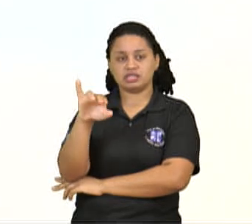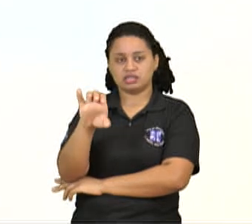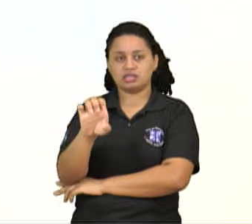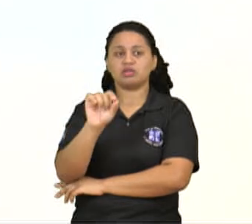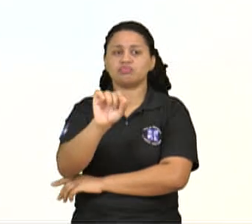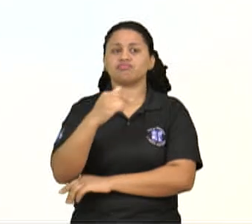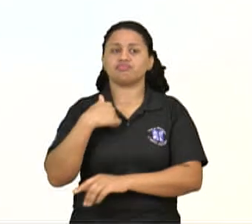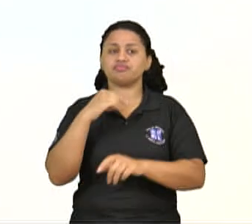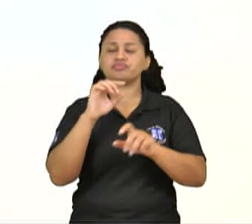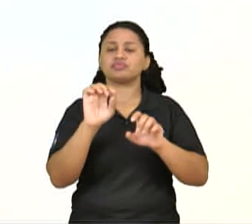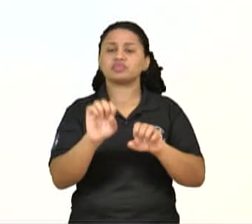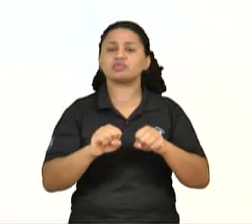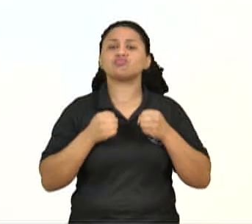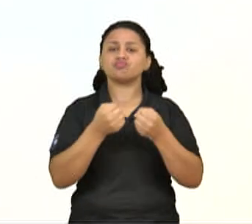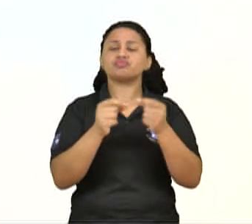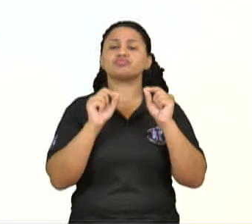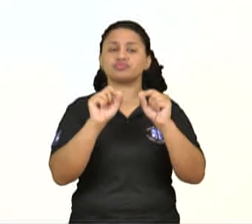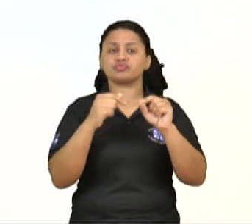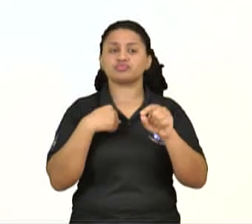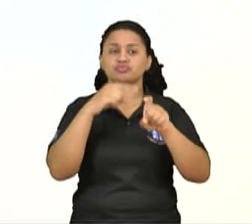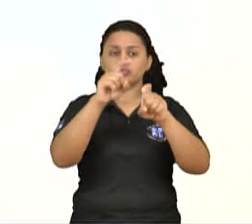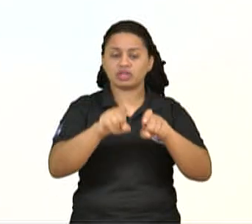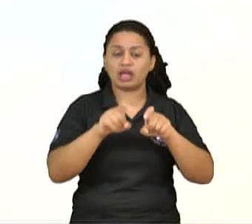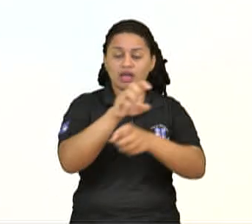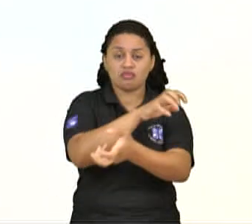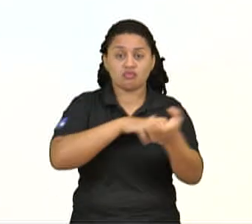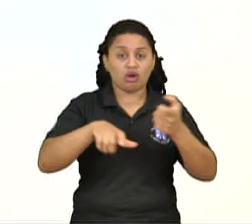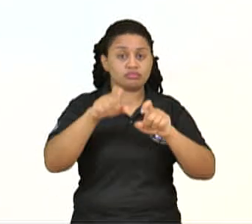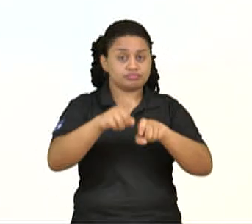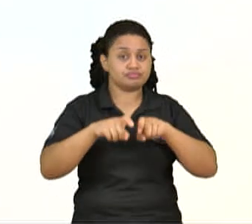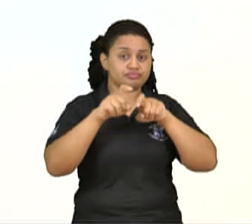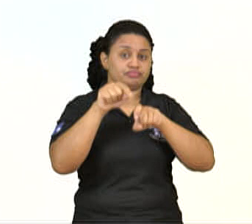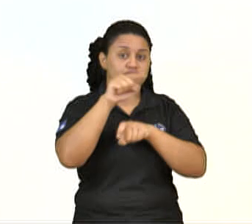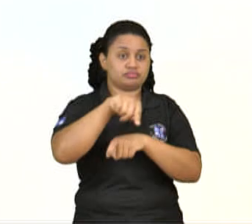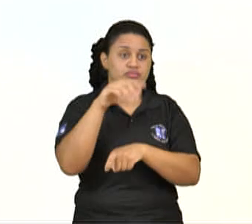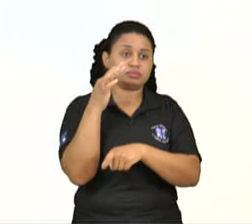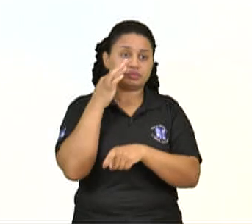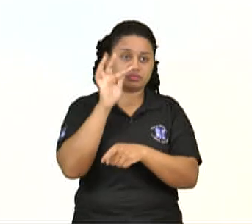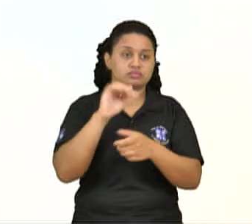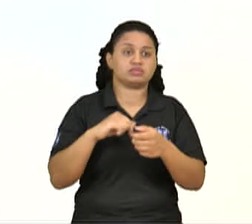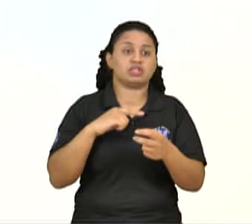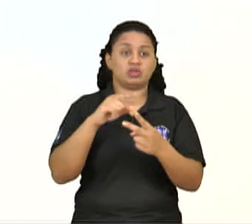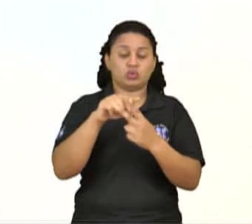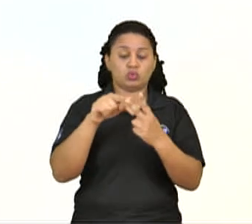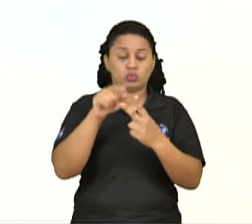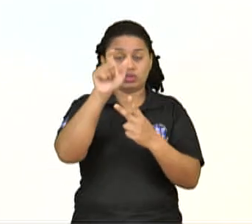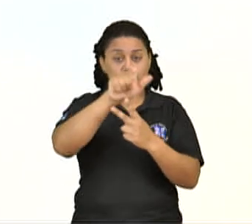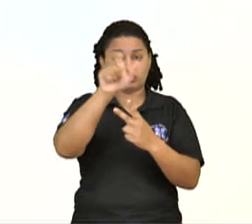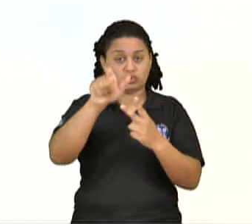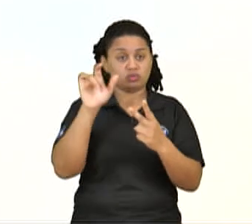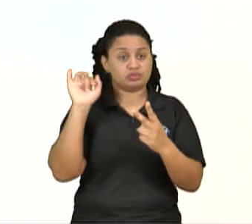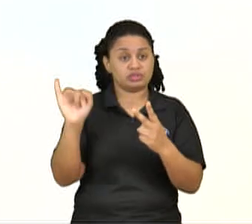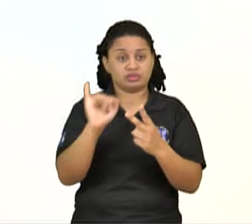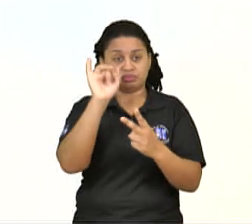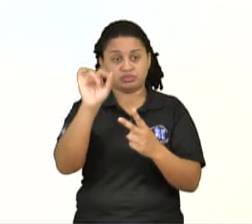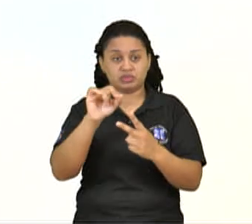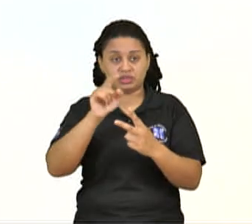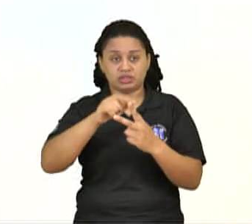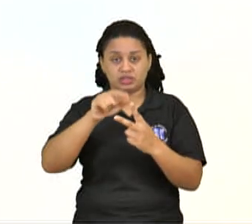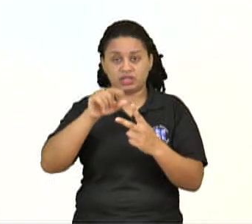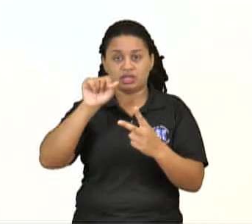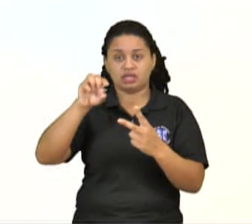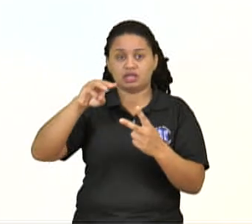agrária dentro da França. Os Cordeliers, eles vão ser liderados por duas figuras bem importantes, Marat